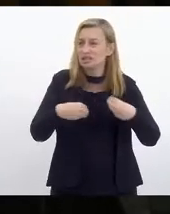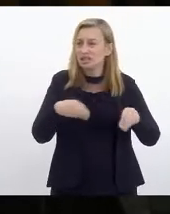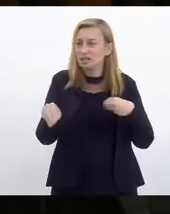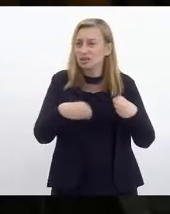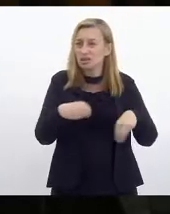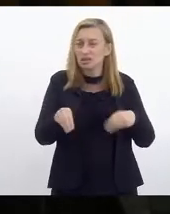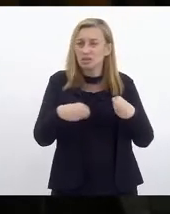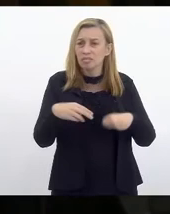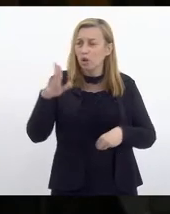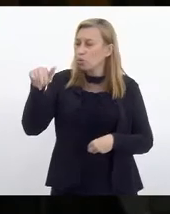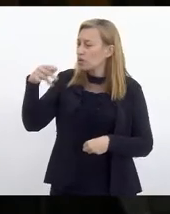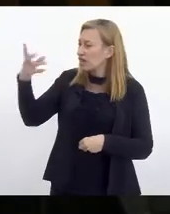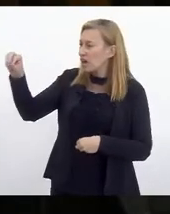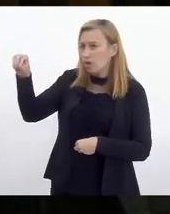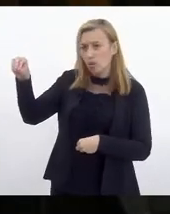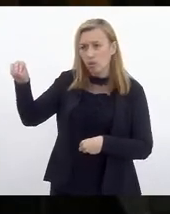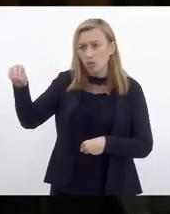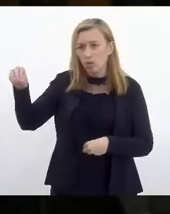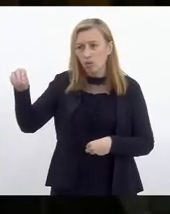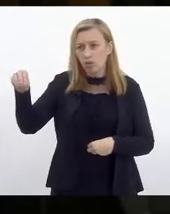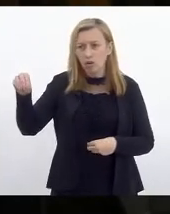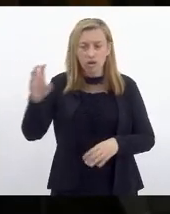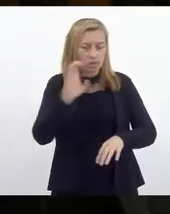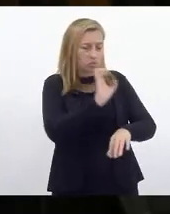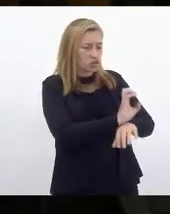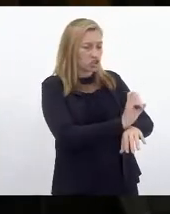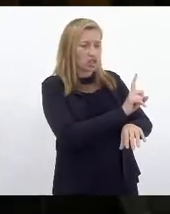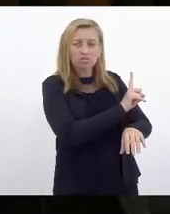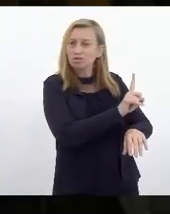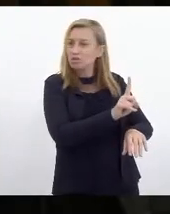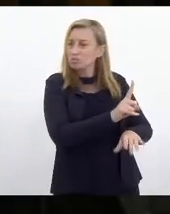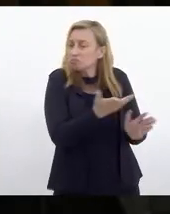flexibilizada para a União e para o Estado, não.